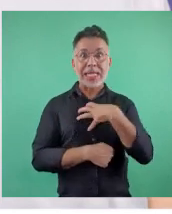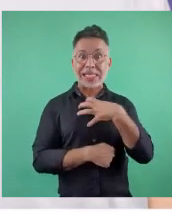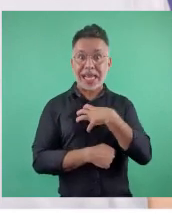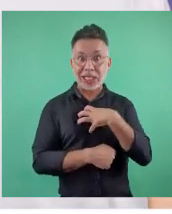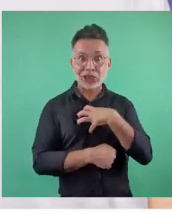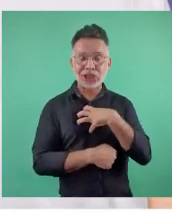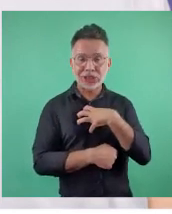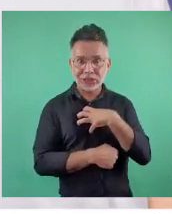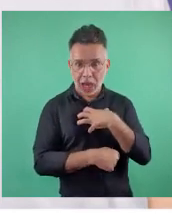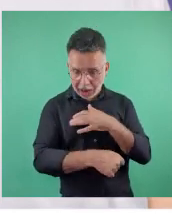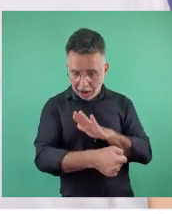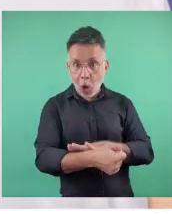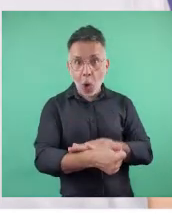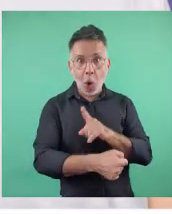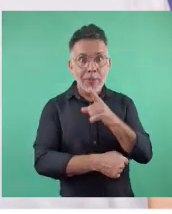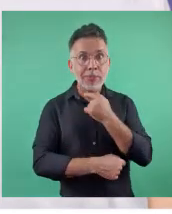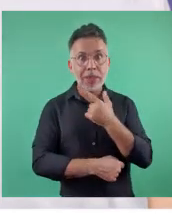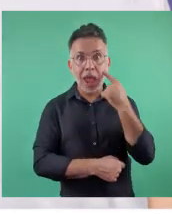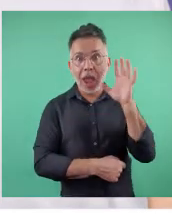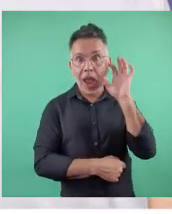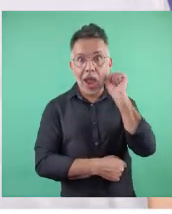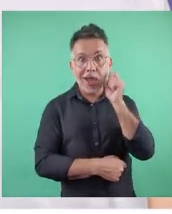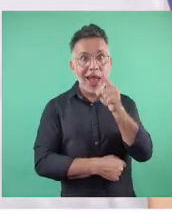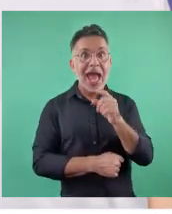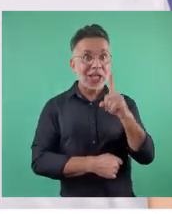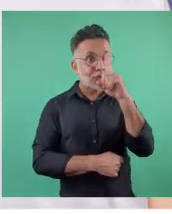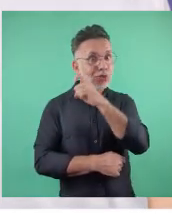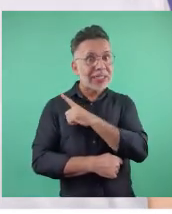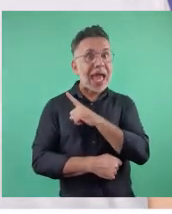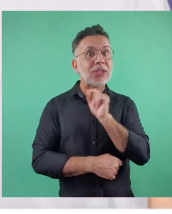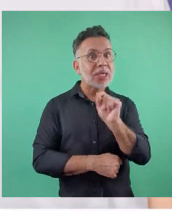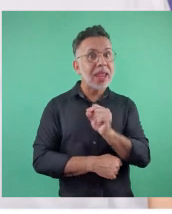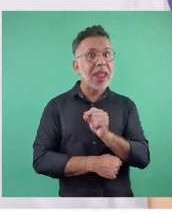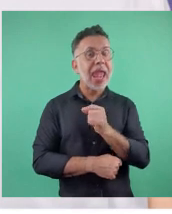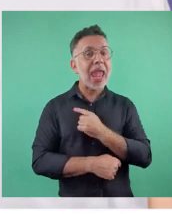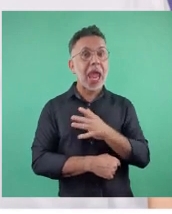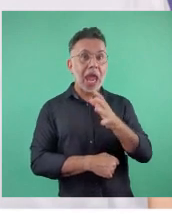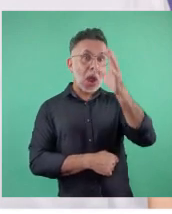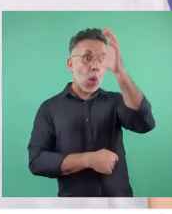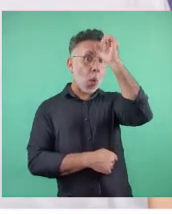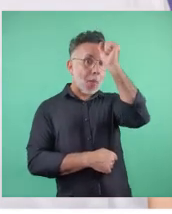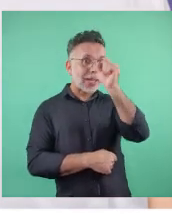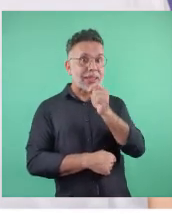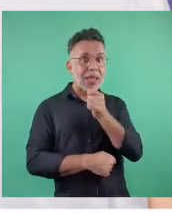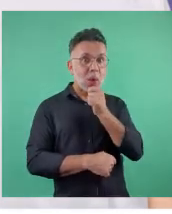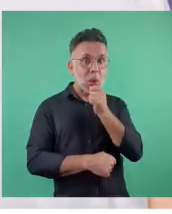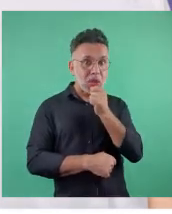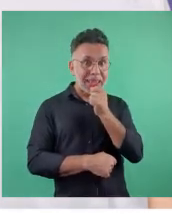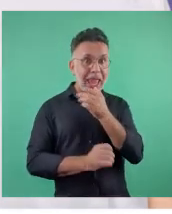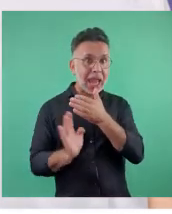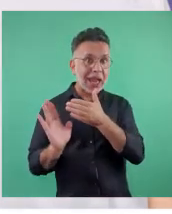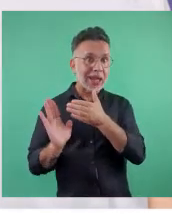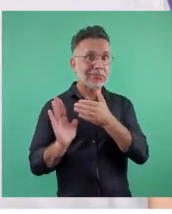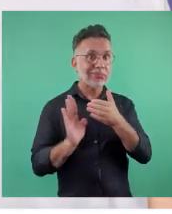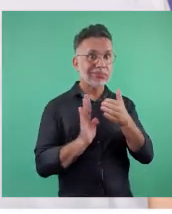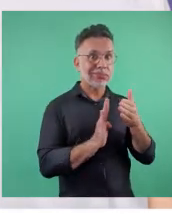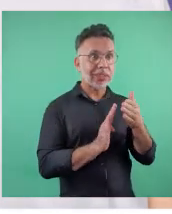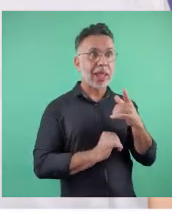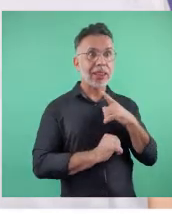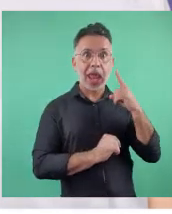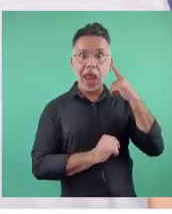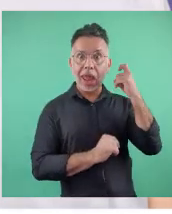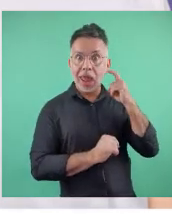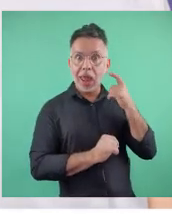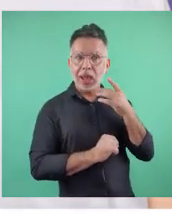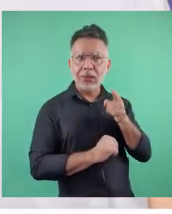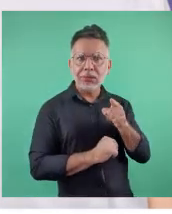exemplos e estamos tendo alguns exemplos e sentindo na pele, mesmo quem tem audição normal, a dificuldade que é compreender